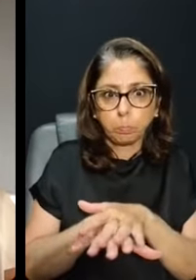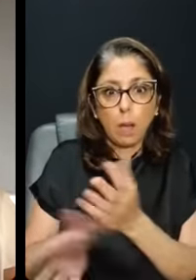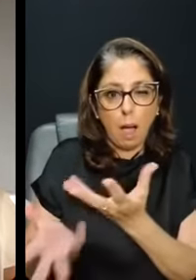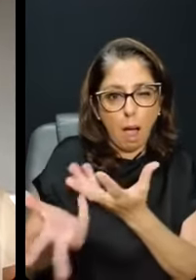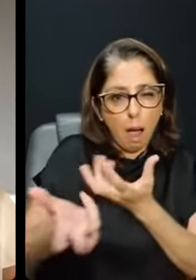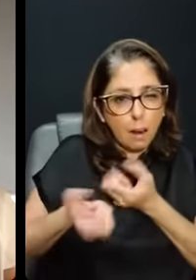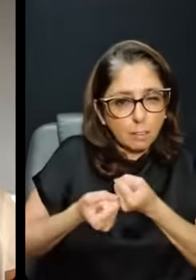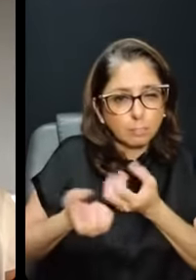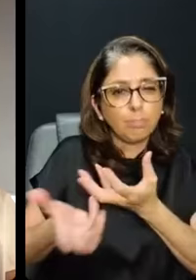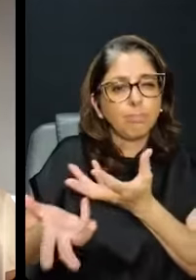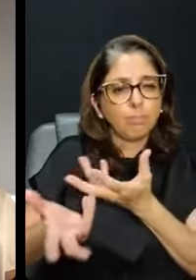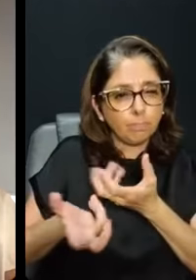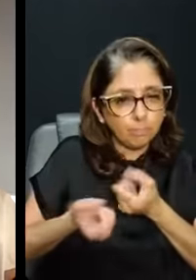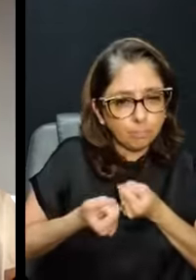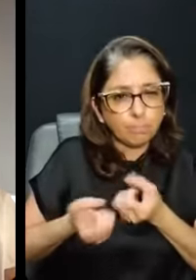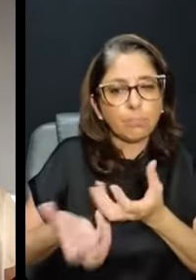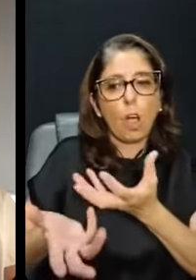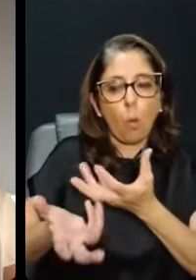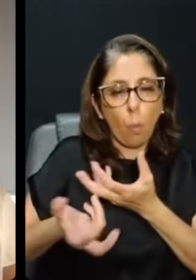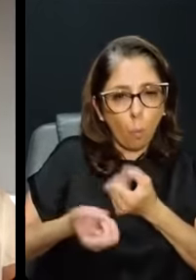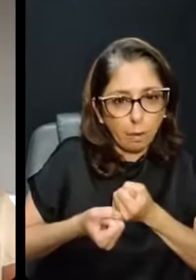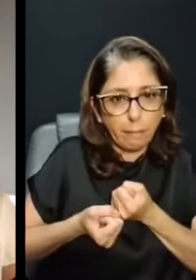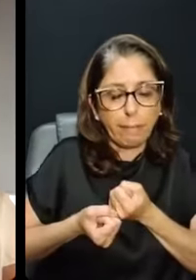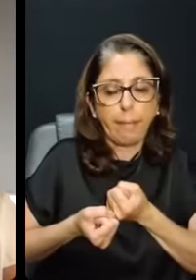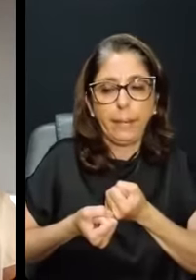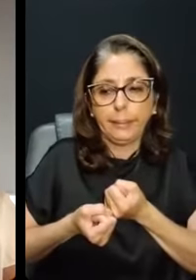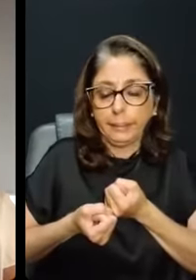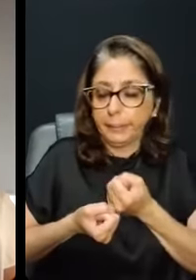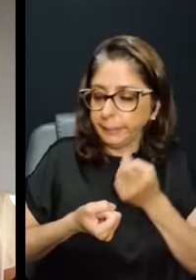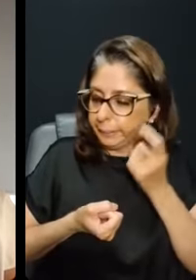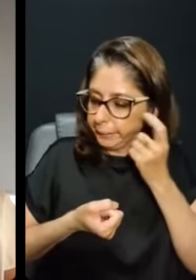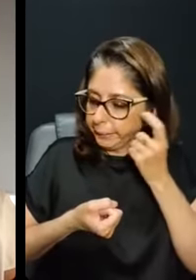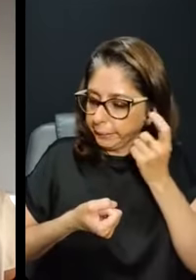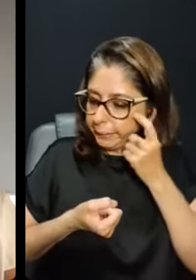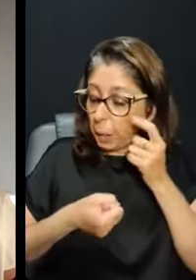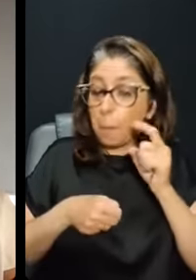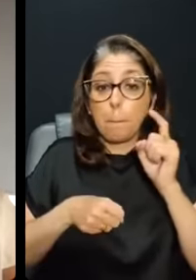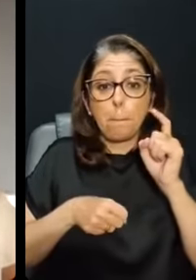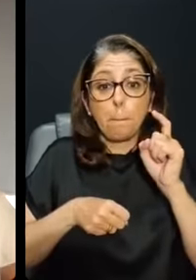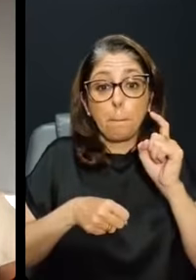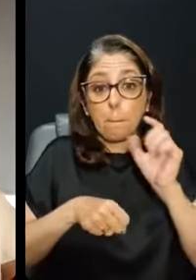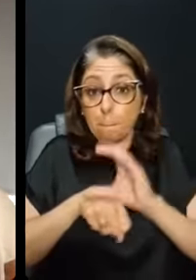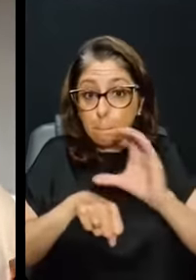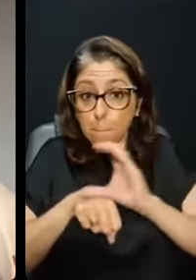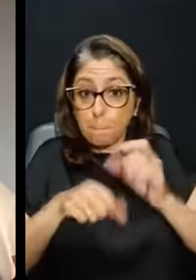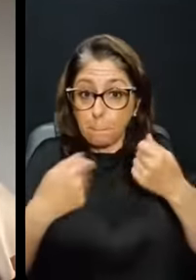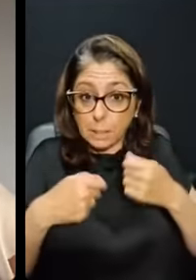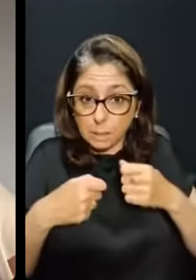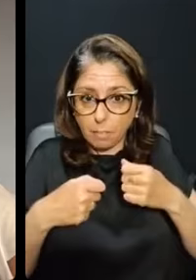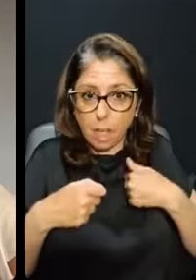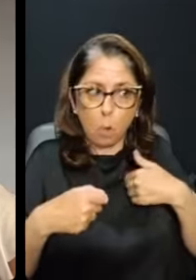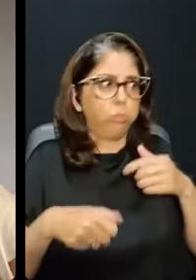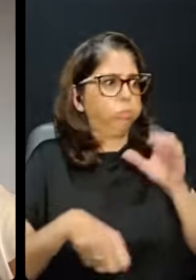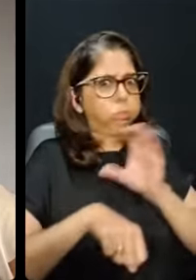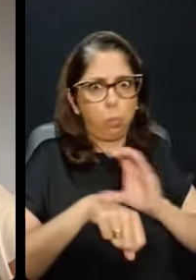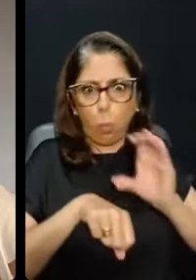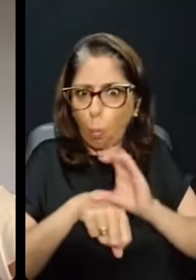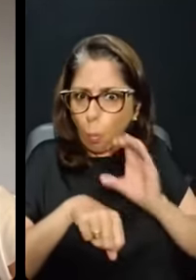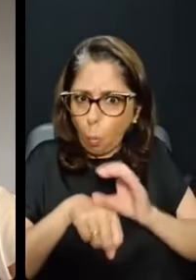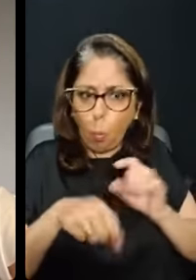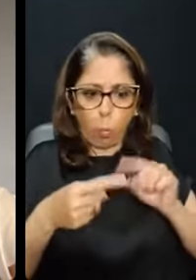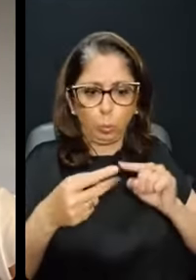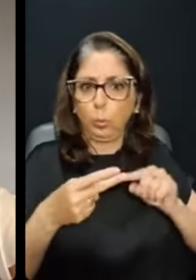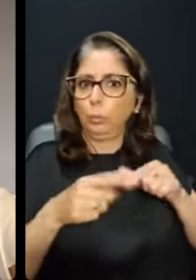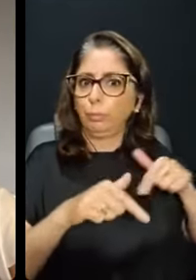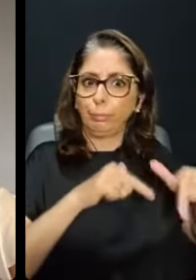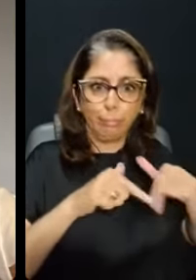cursos e locais que se falavam sobre pessoas com deficiência, porque na época não tinha muitos cursos. Então, era onde estava